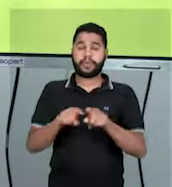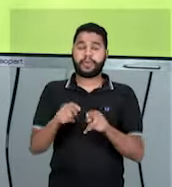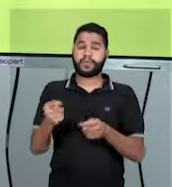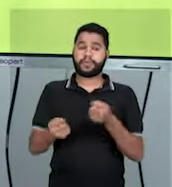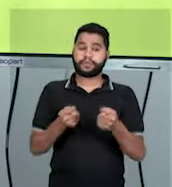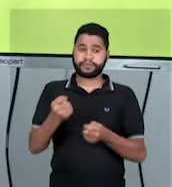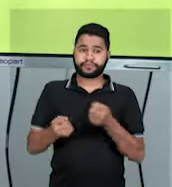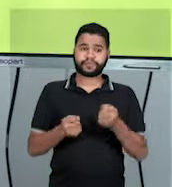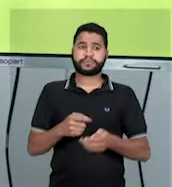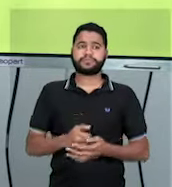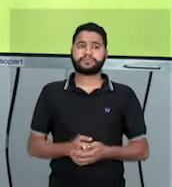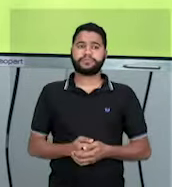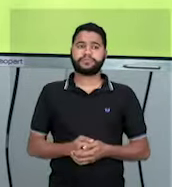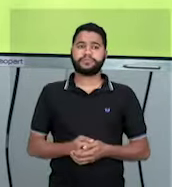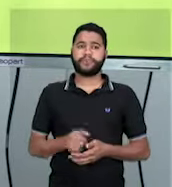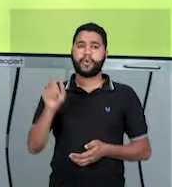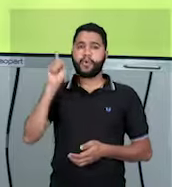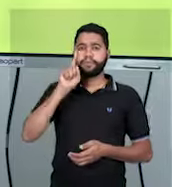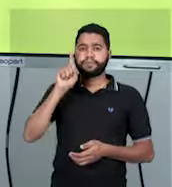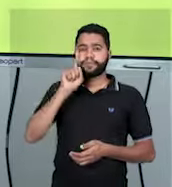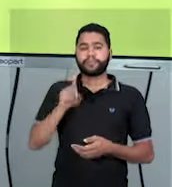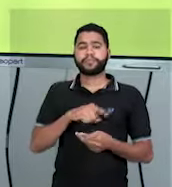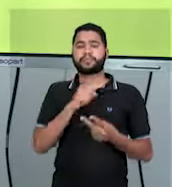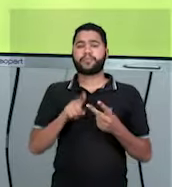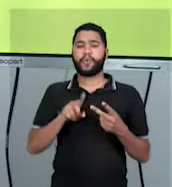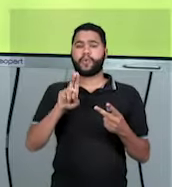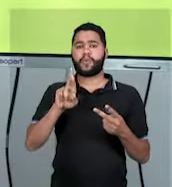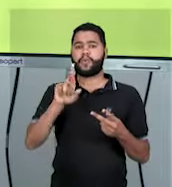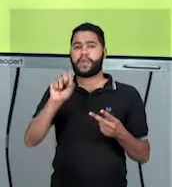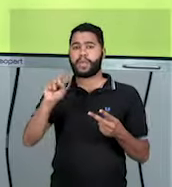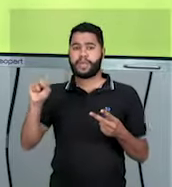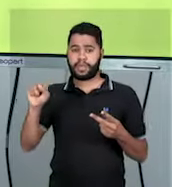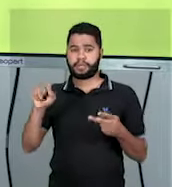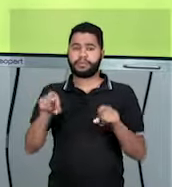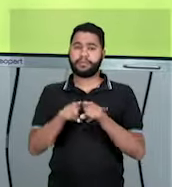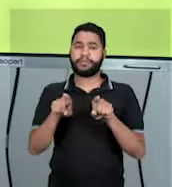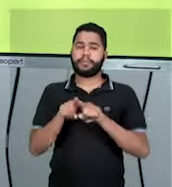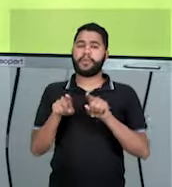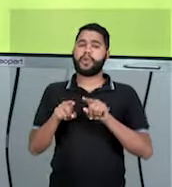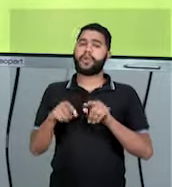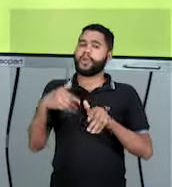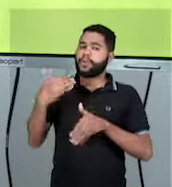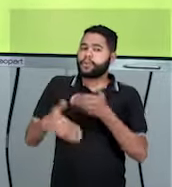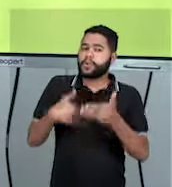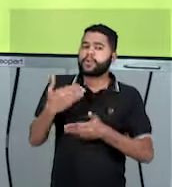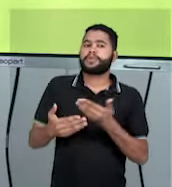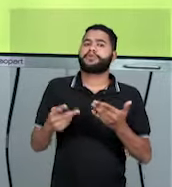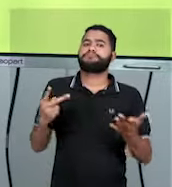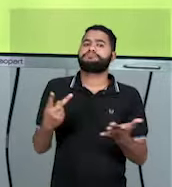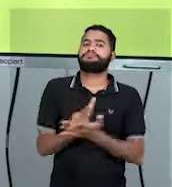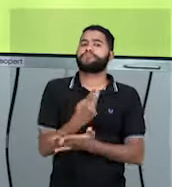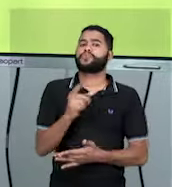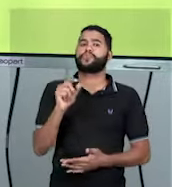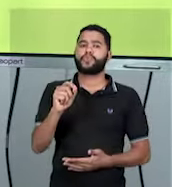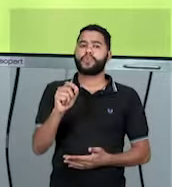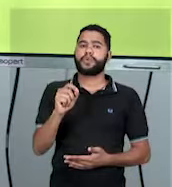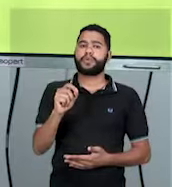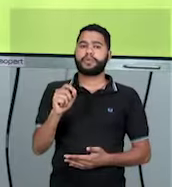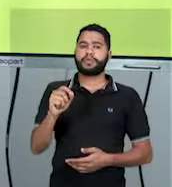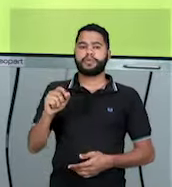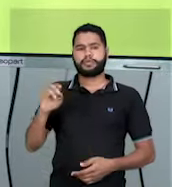econômicos de Estados Unidos e União Soviética, se insere também o processo que acaba resultando na